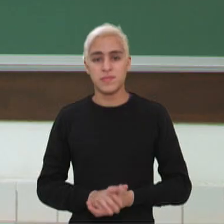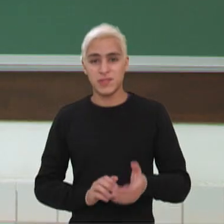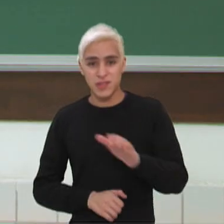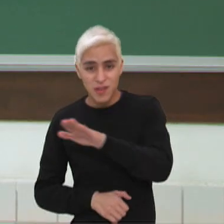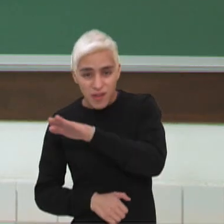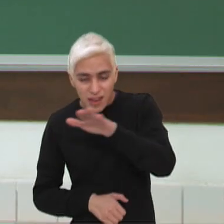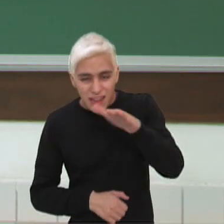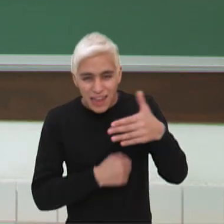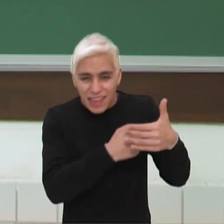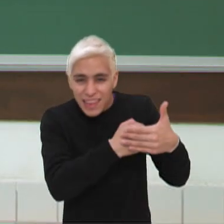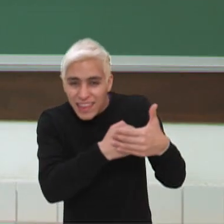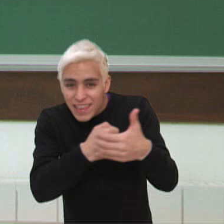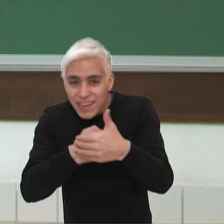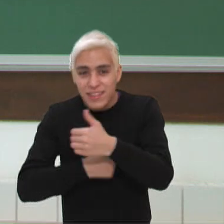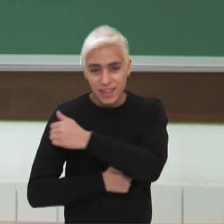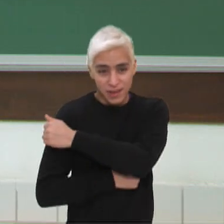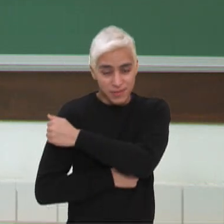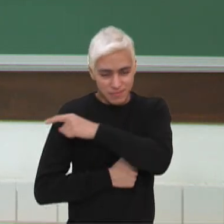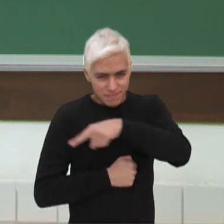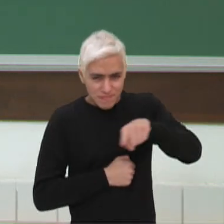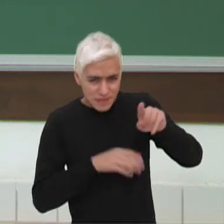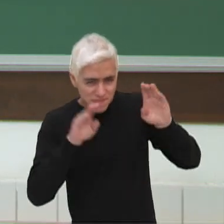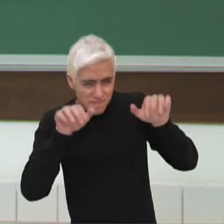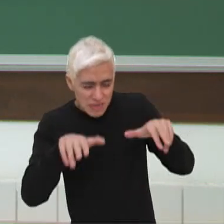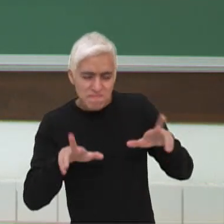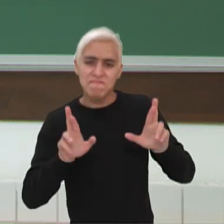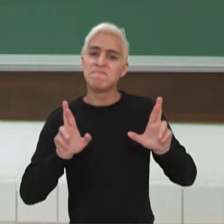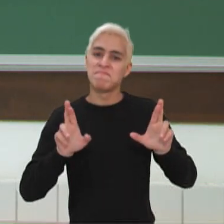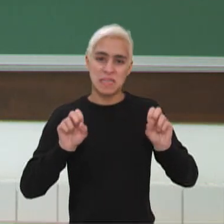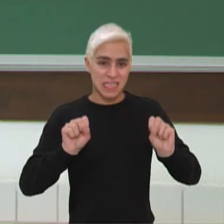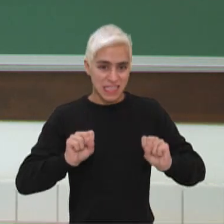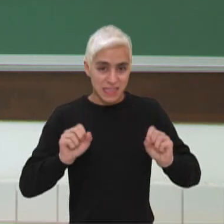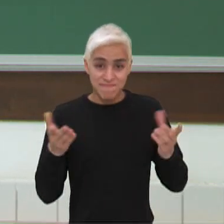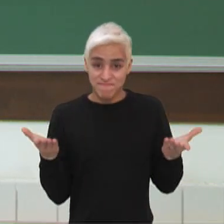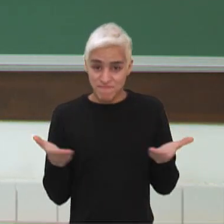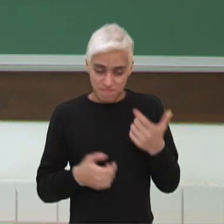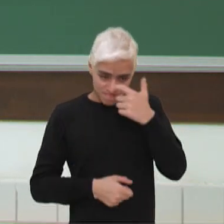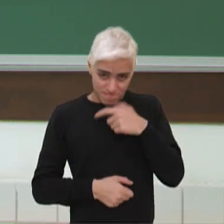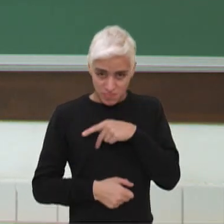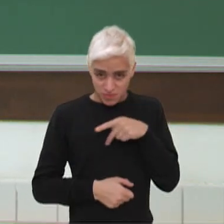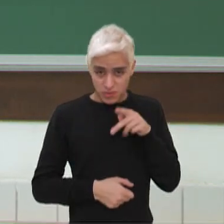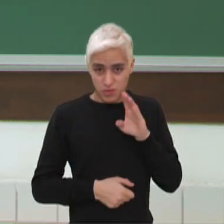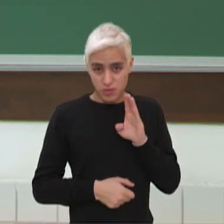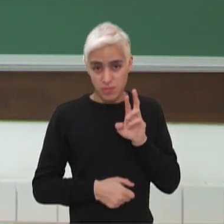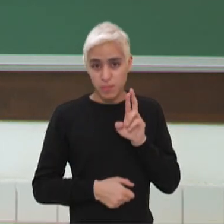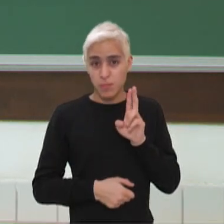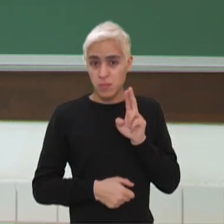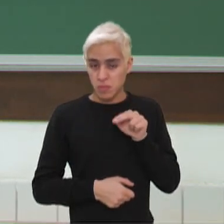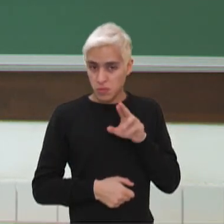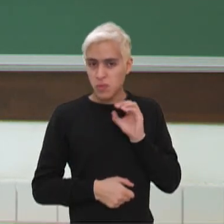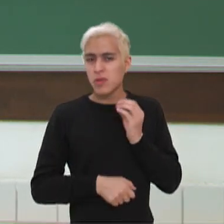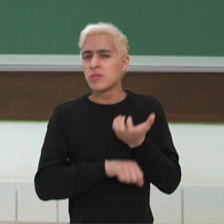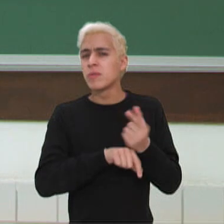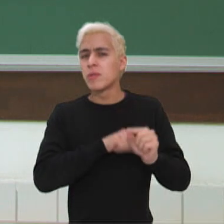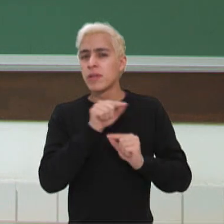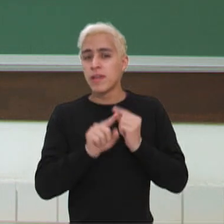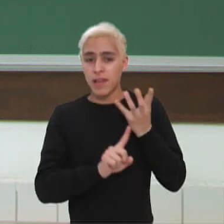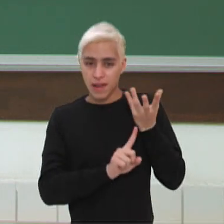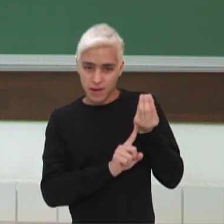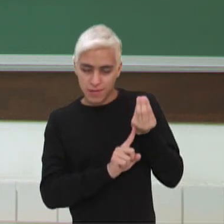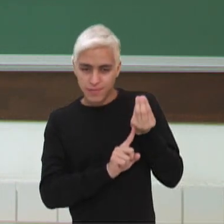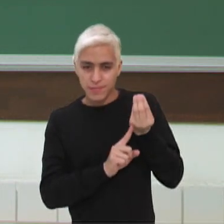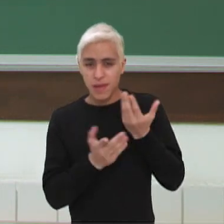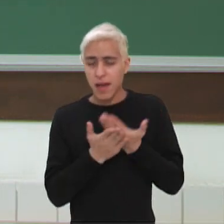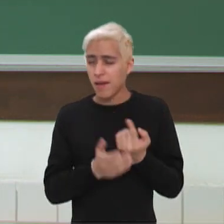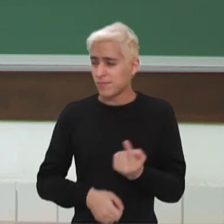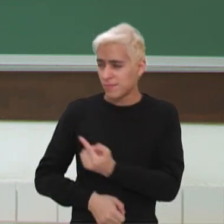Olá, meus queridos, tudo bem com vocês? Espero que sim, viu? Aqui quem fala é o professor Bruno, da disciplina de arte. E nós, na aula de